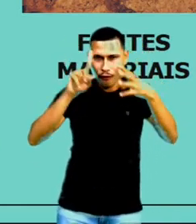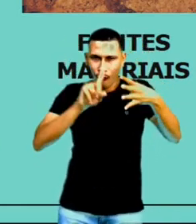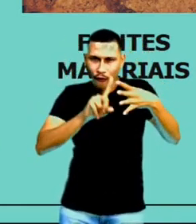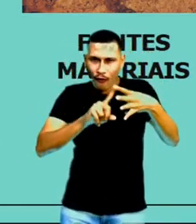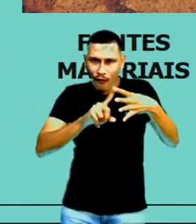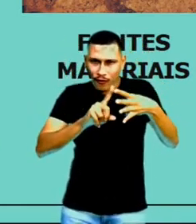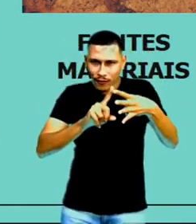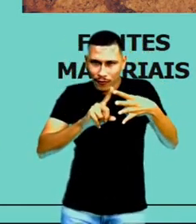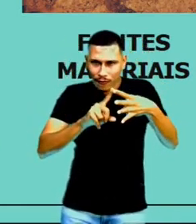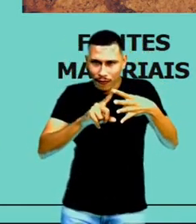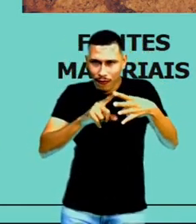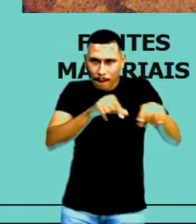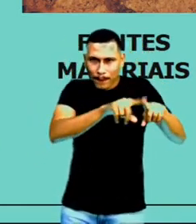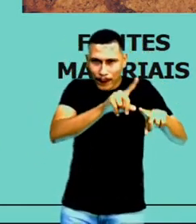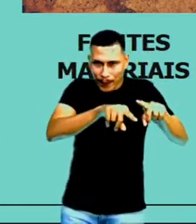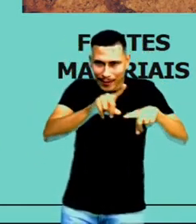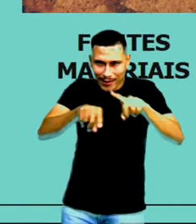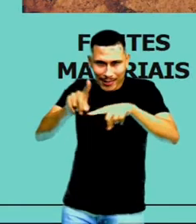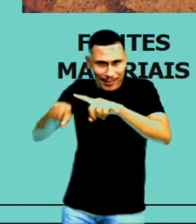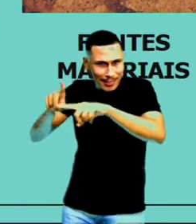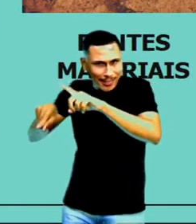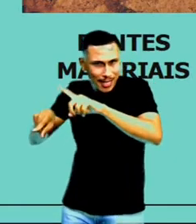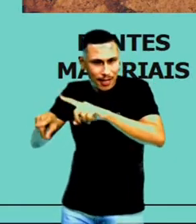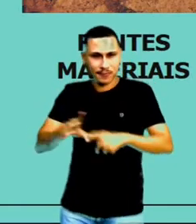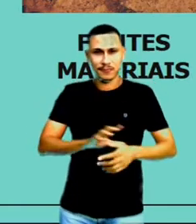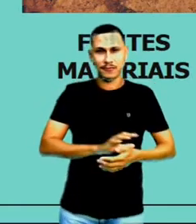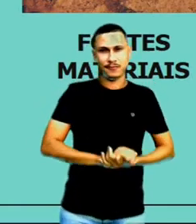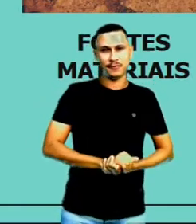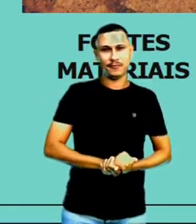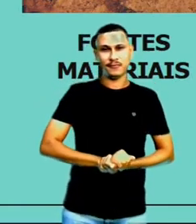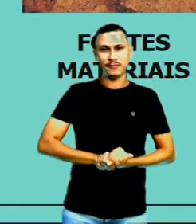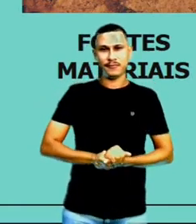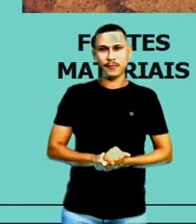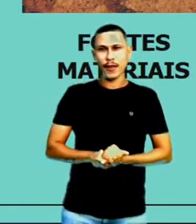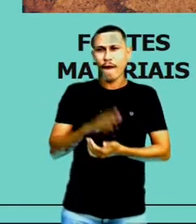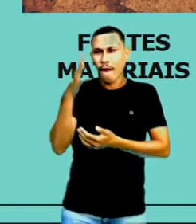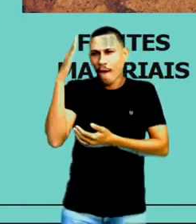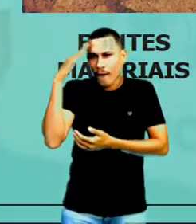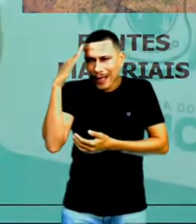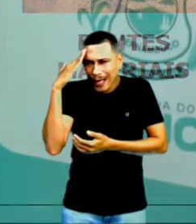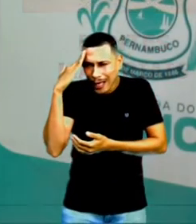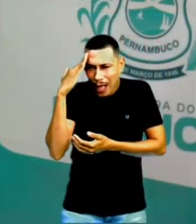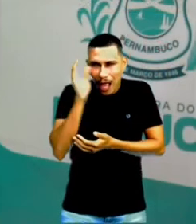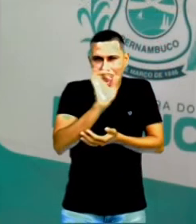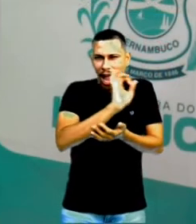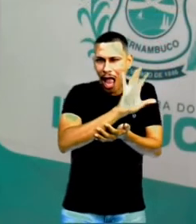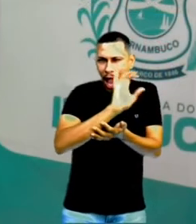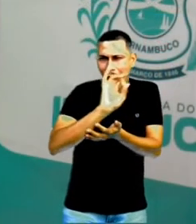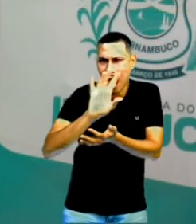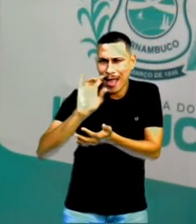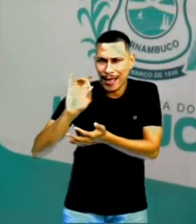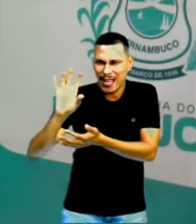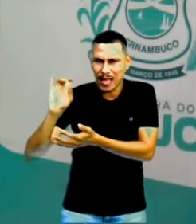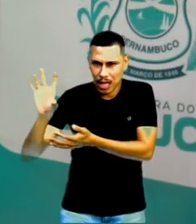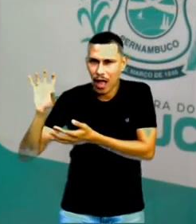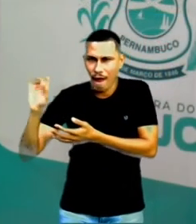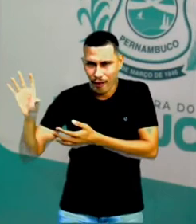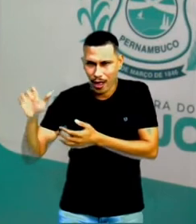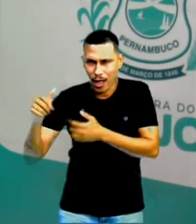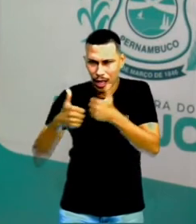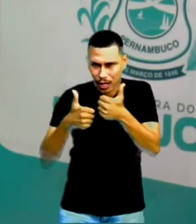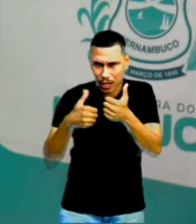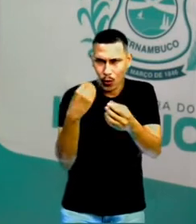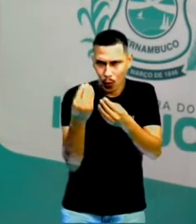e a fonte material. Vamos entender um pouco o que se trata cada